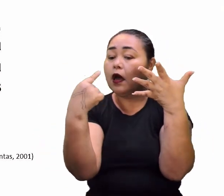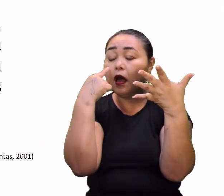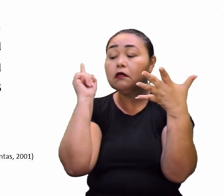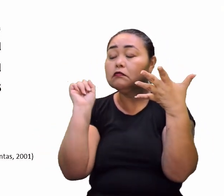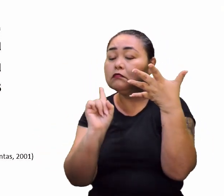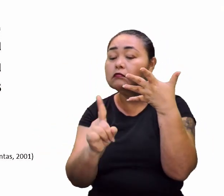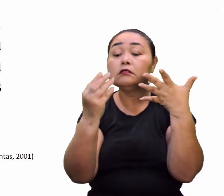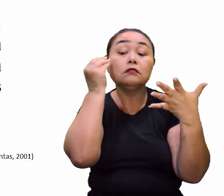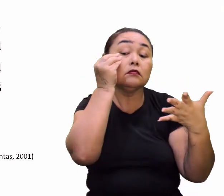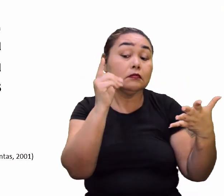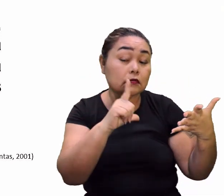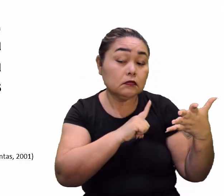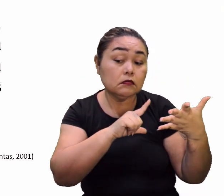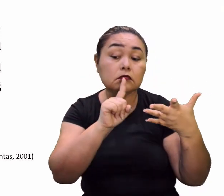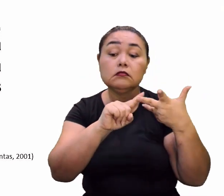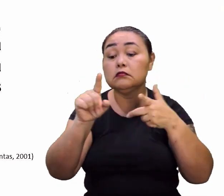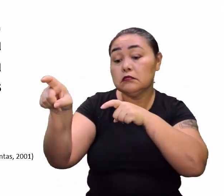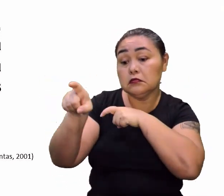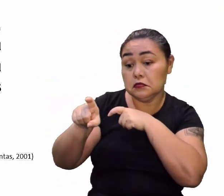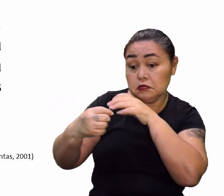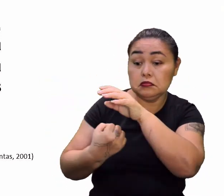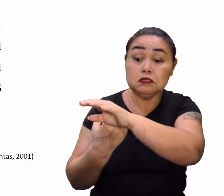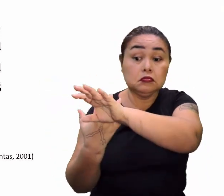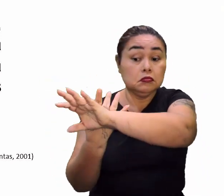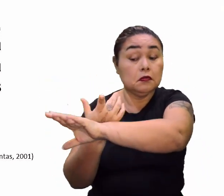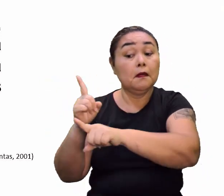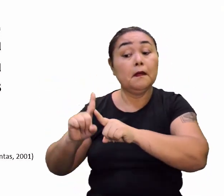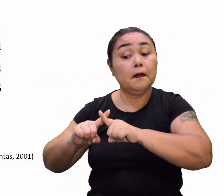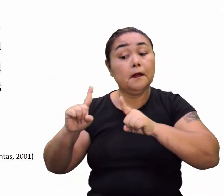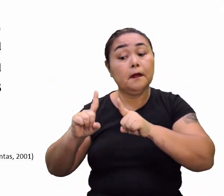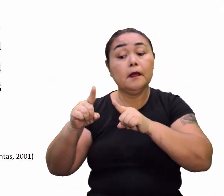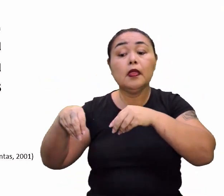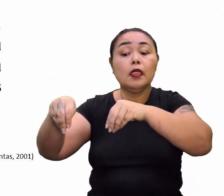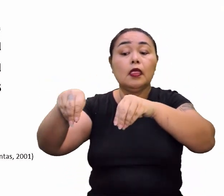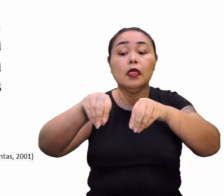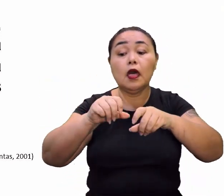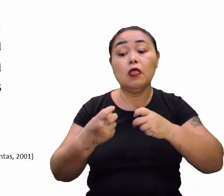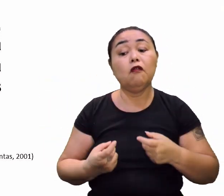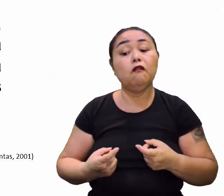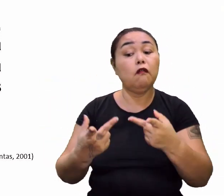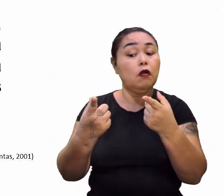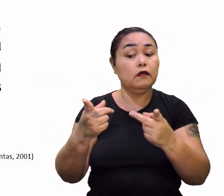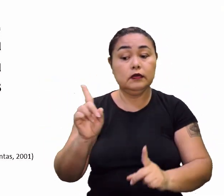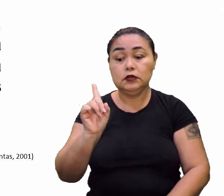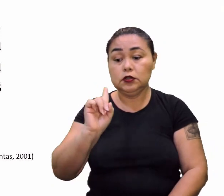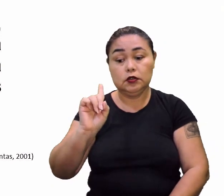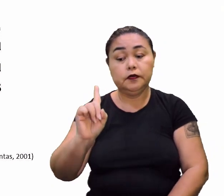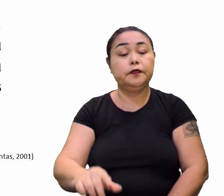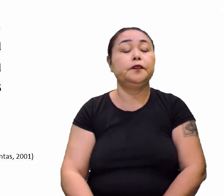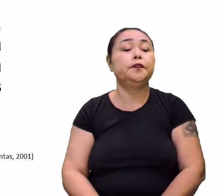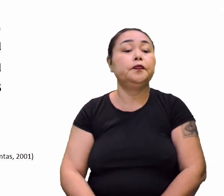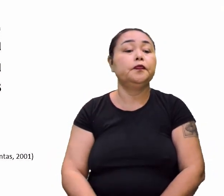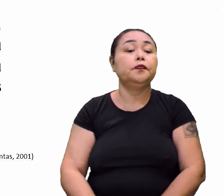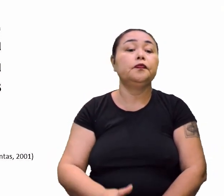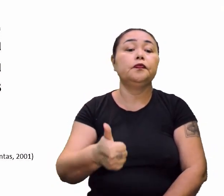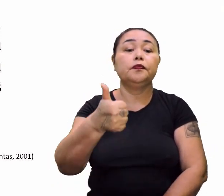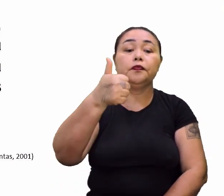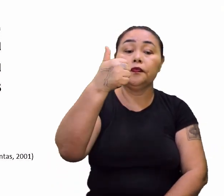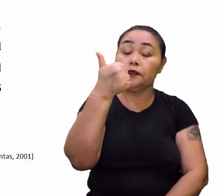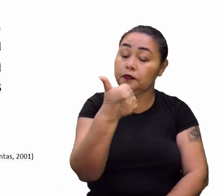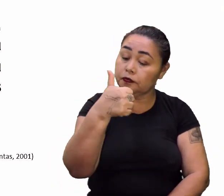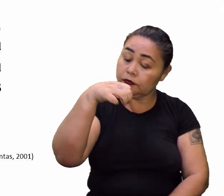cara tinha que ter experiência, ele tinha que produzir, mas as terras não foram vendidas, como o professor Jorge falou. Lá em